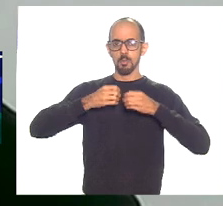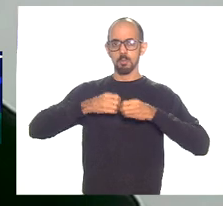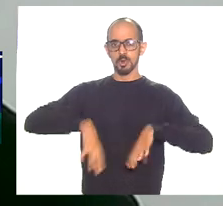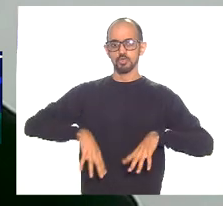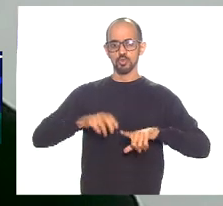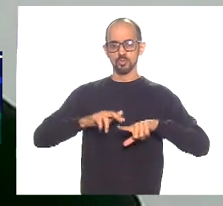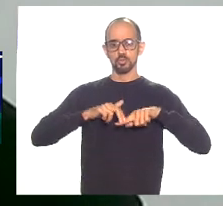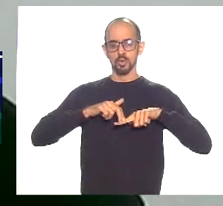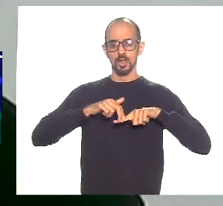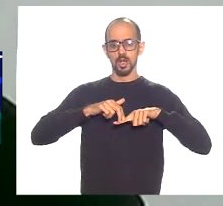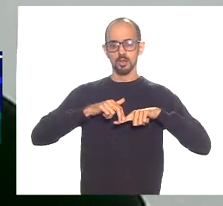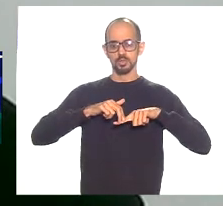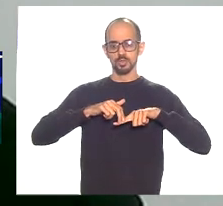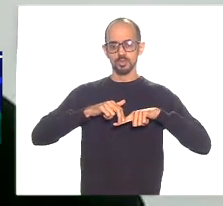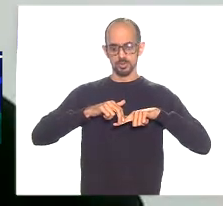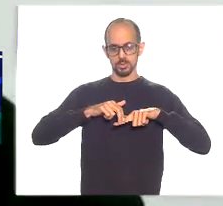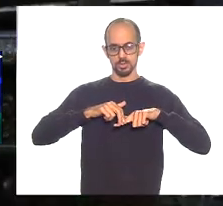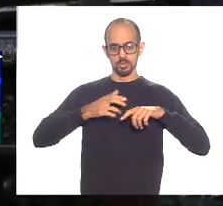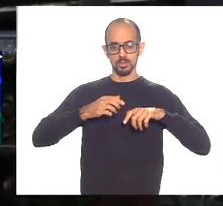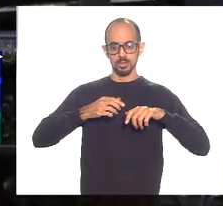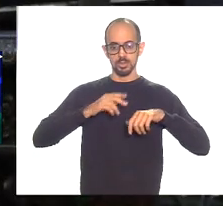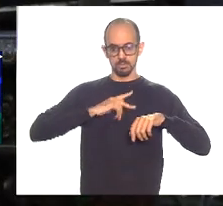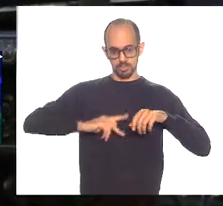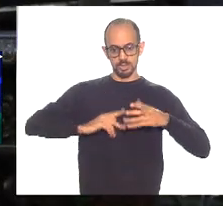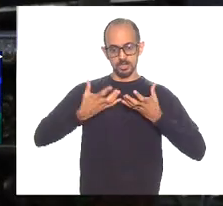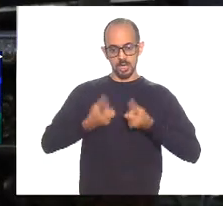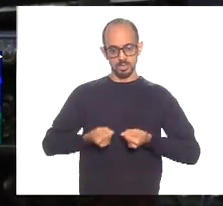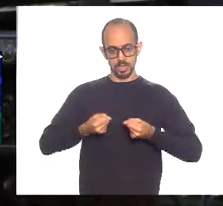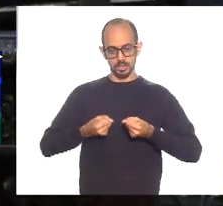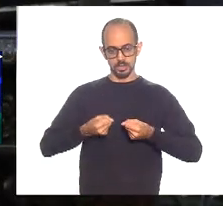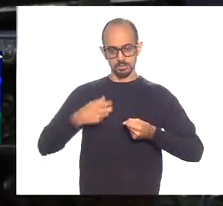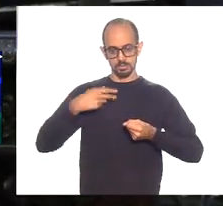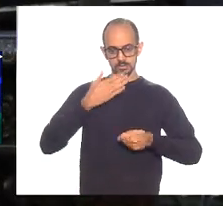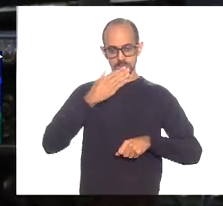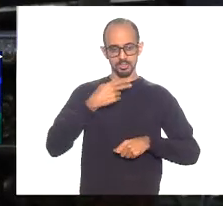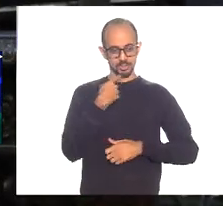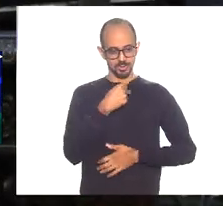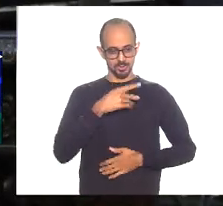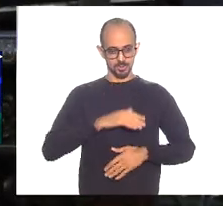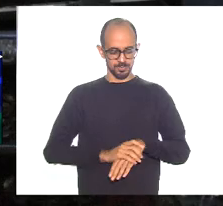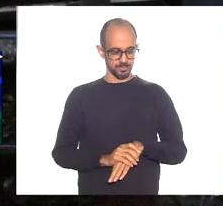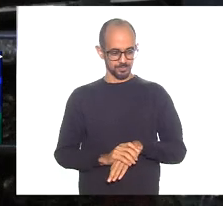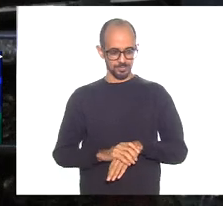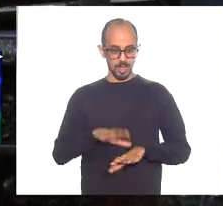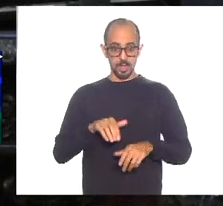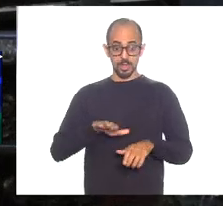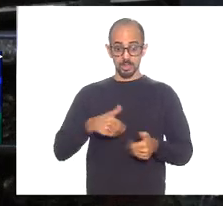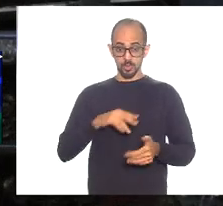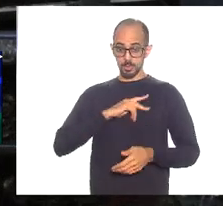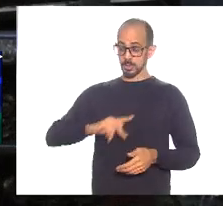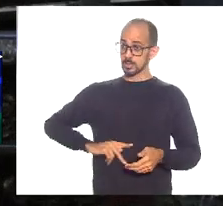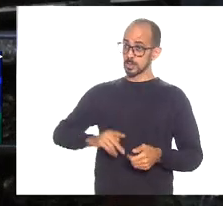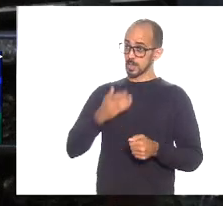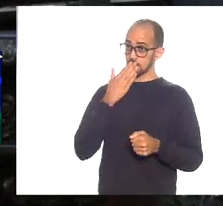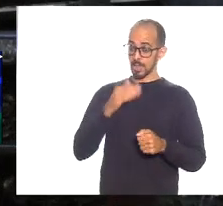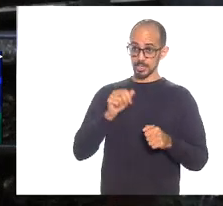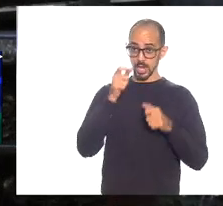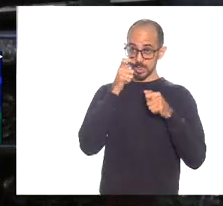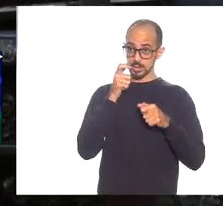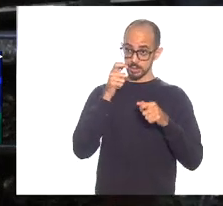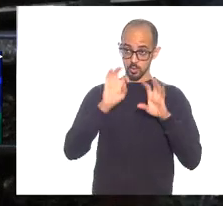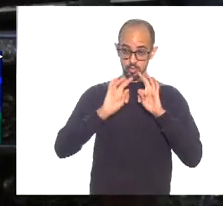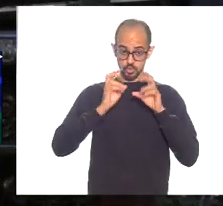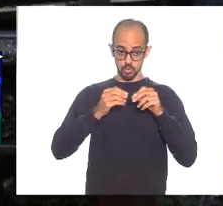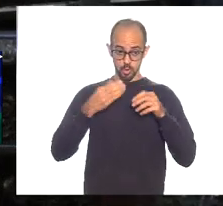de um parecer presidência defere pedido e Vavá silêncio chama atenção dos presentes